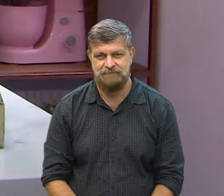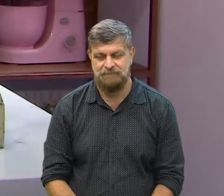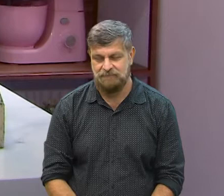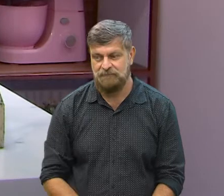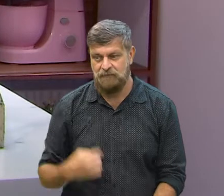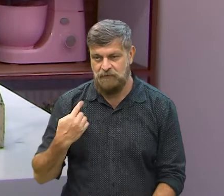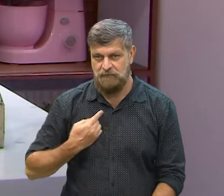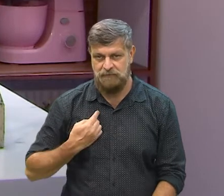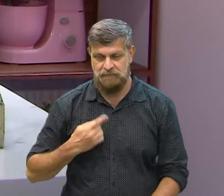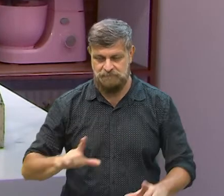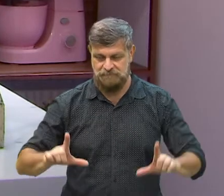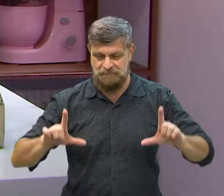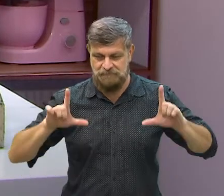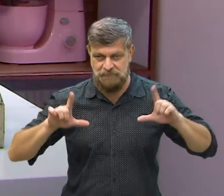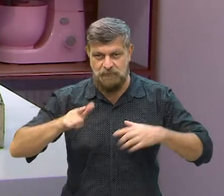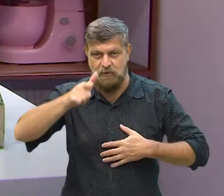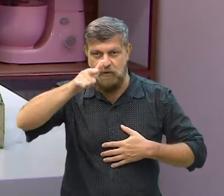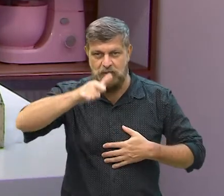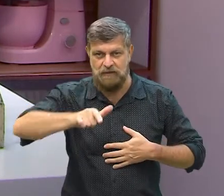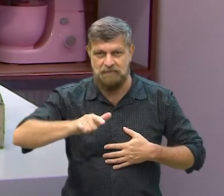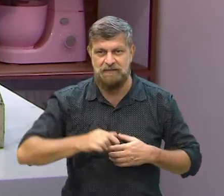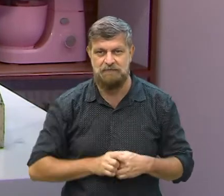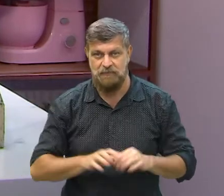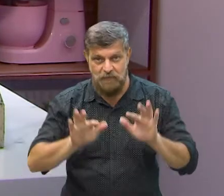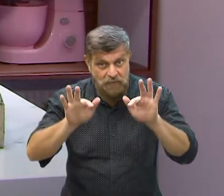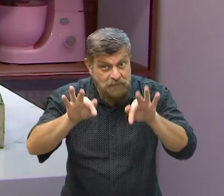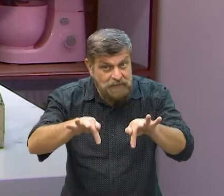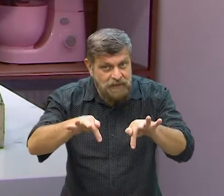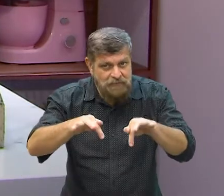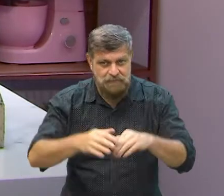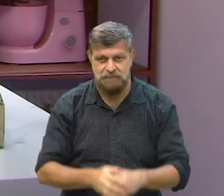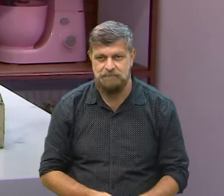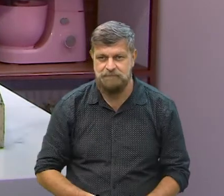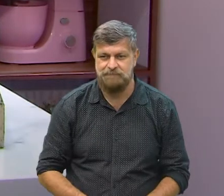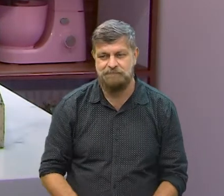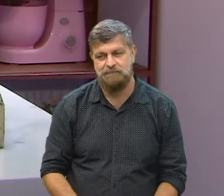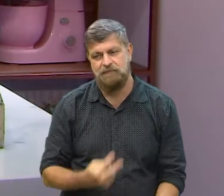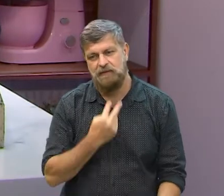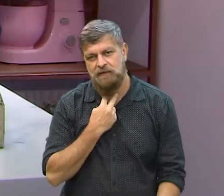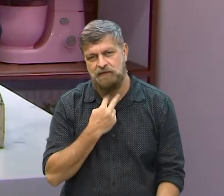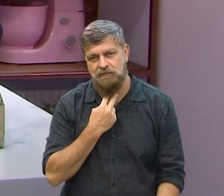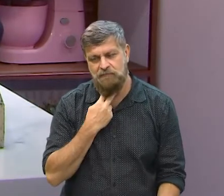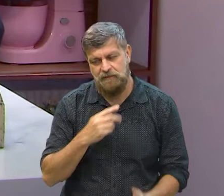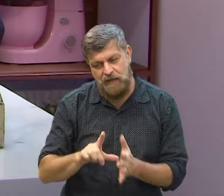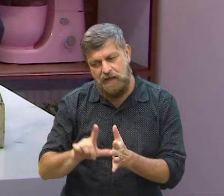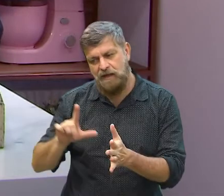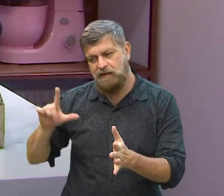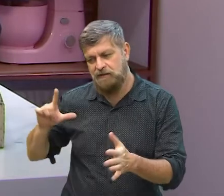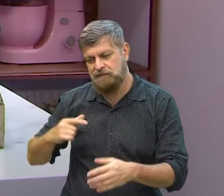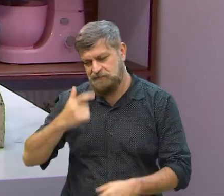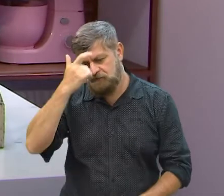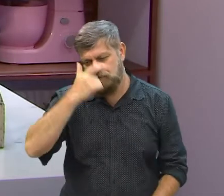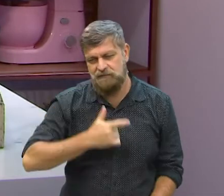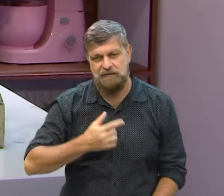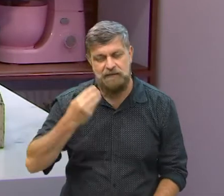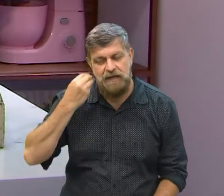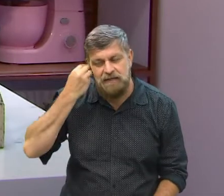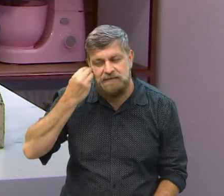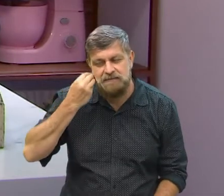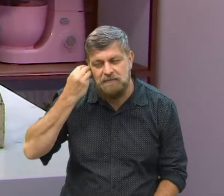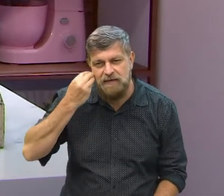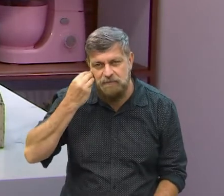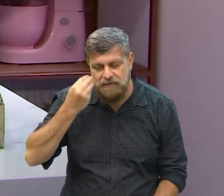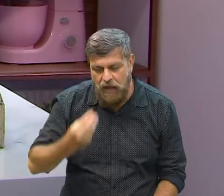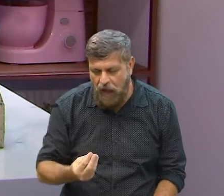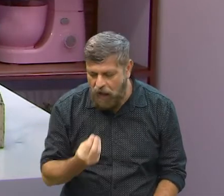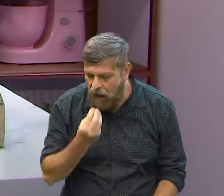Estamos de volta aqui para encerrar o programa. E claro, não dá para encerrar sem antes experimentar aqui a receita.